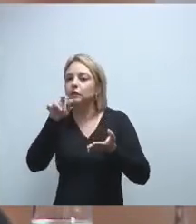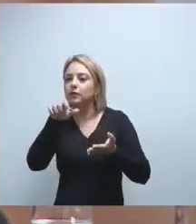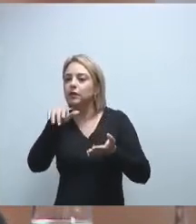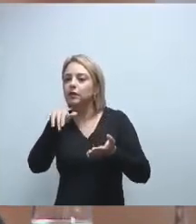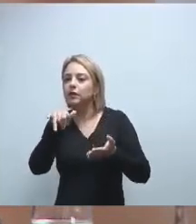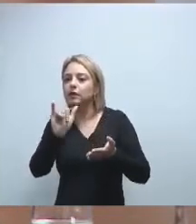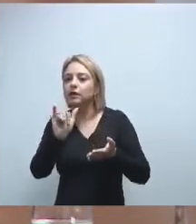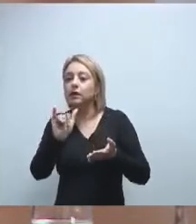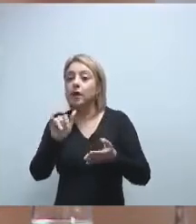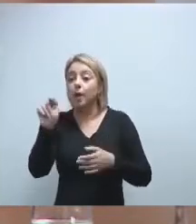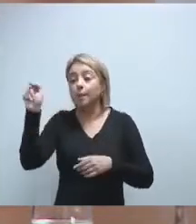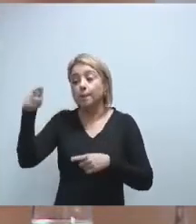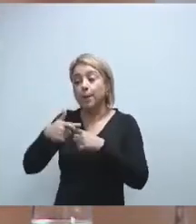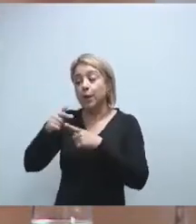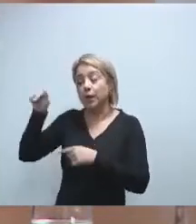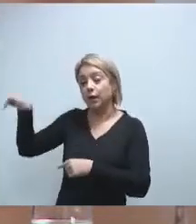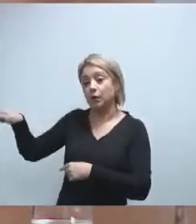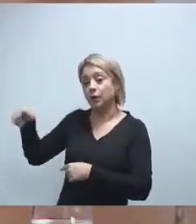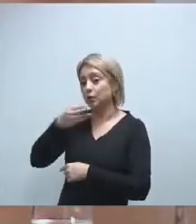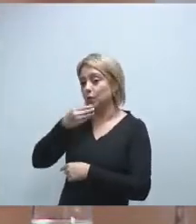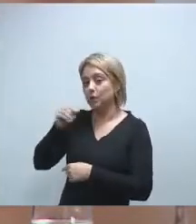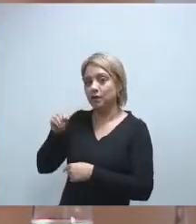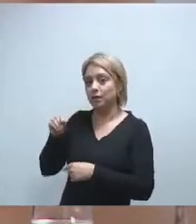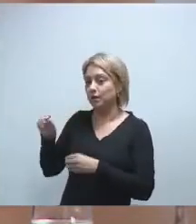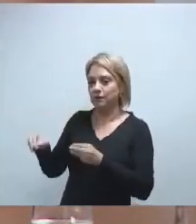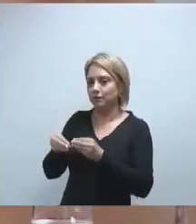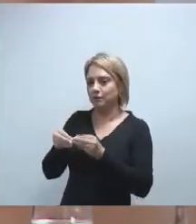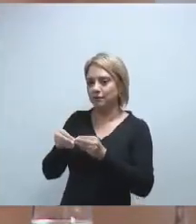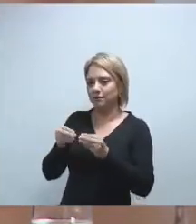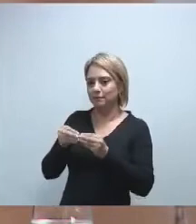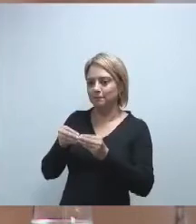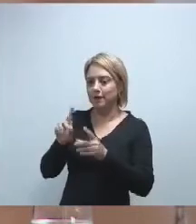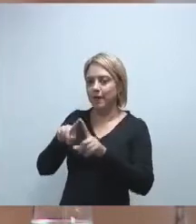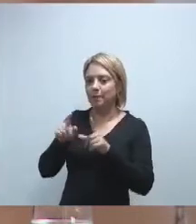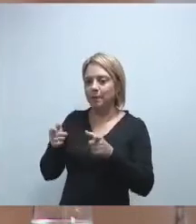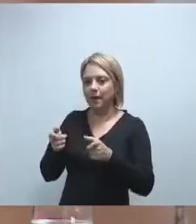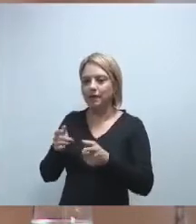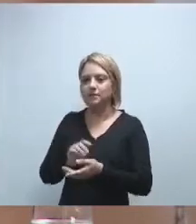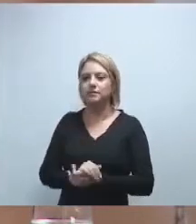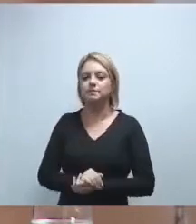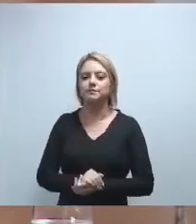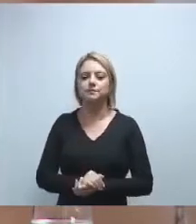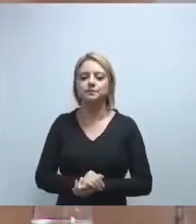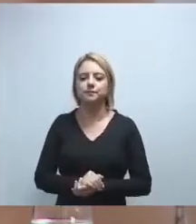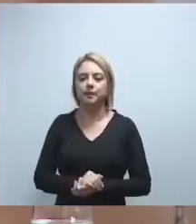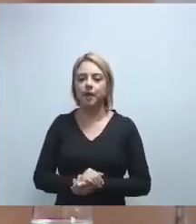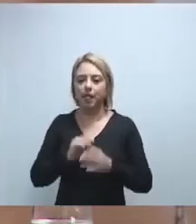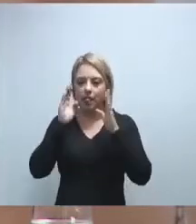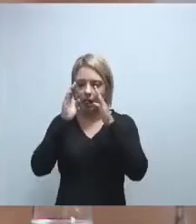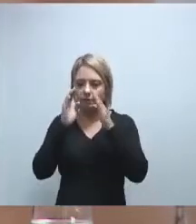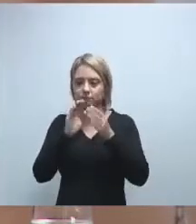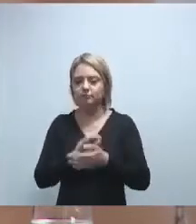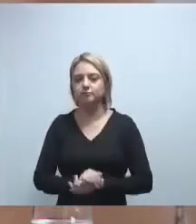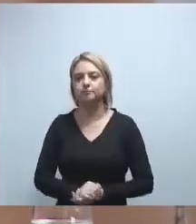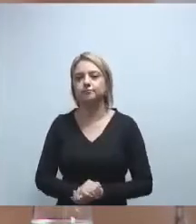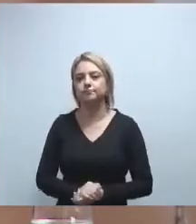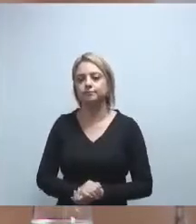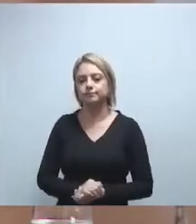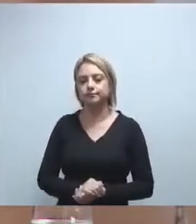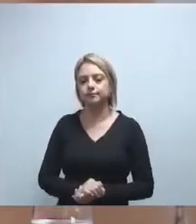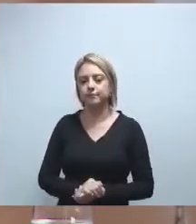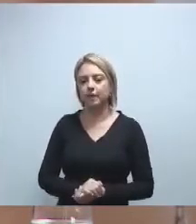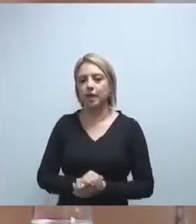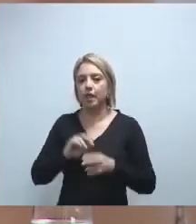porque o doutor fleury não fez parte disso mas era a respeito disso de